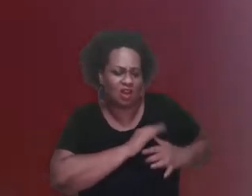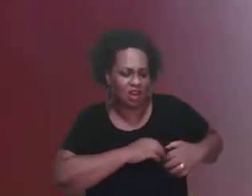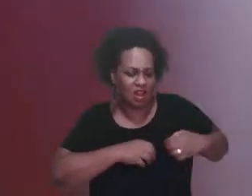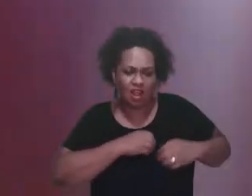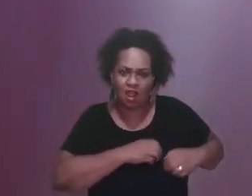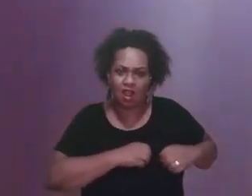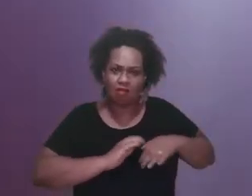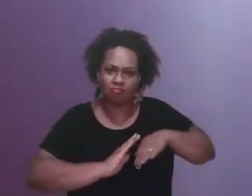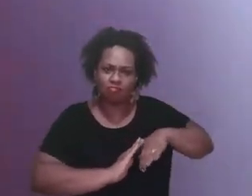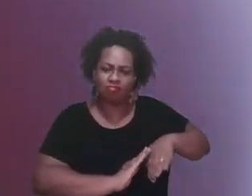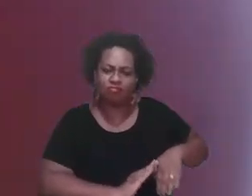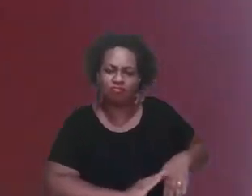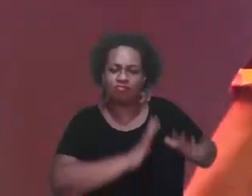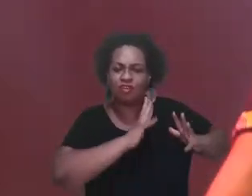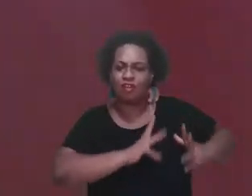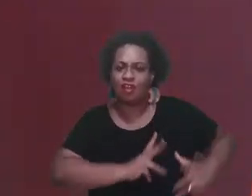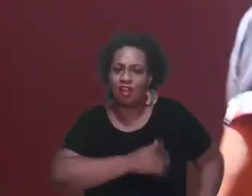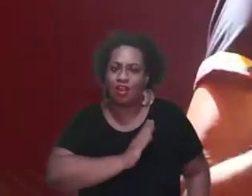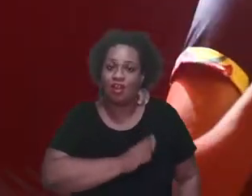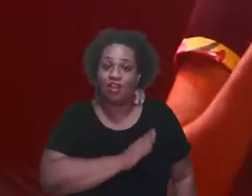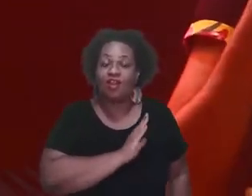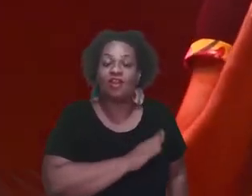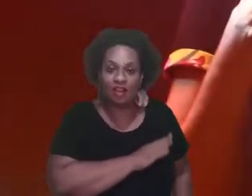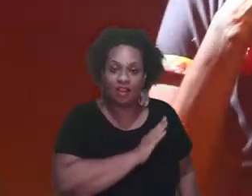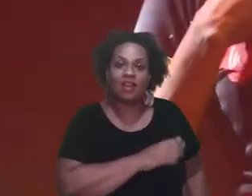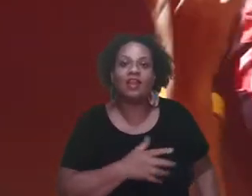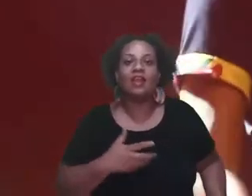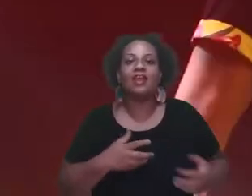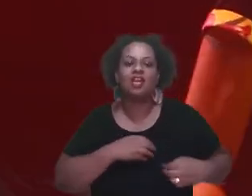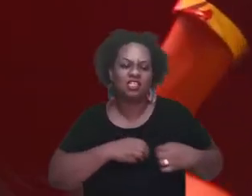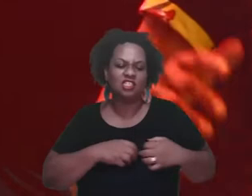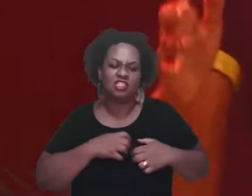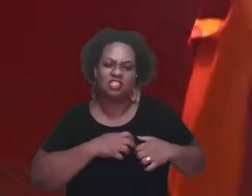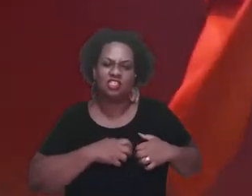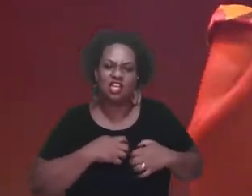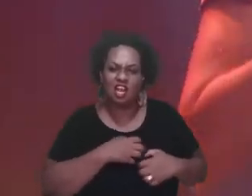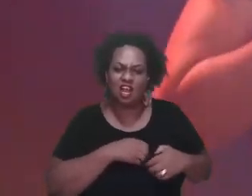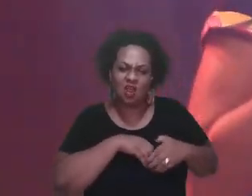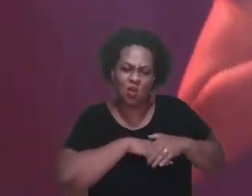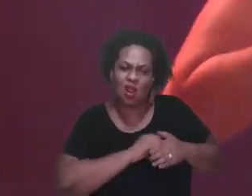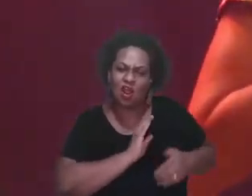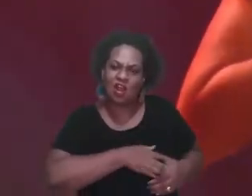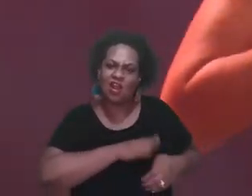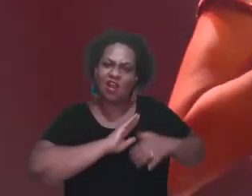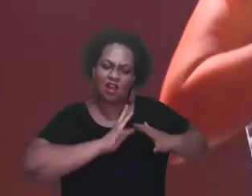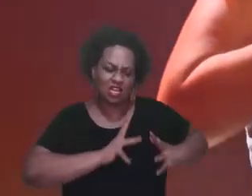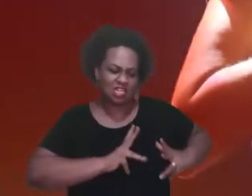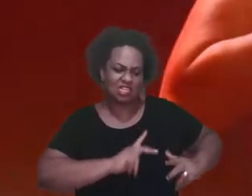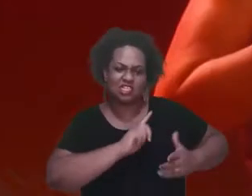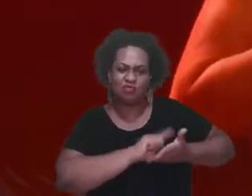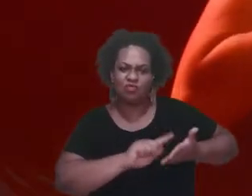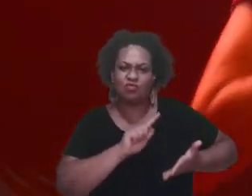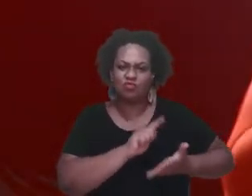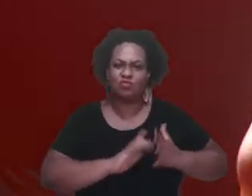a água de facada eu quero afogar as mágoas do teu guardadas no